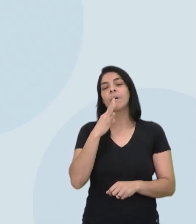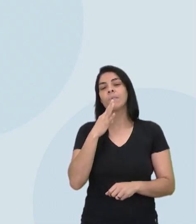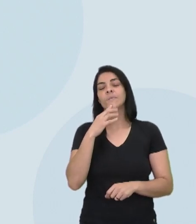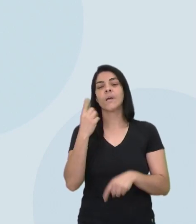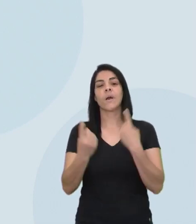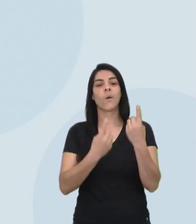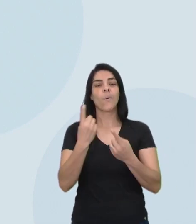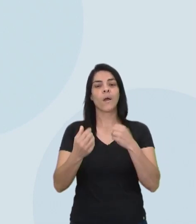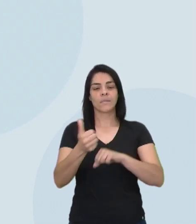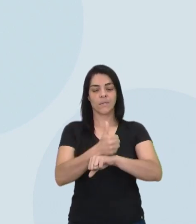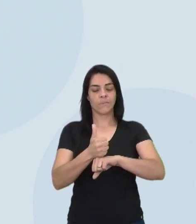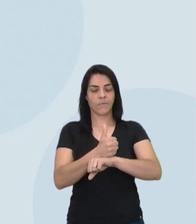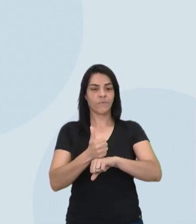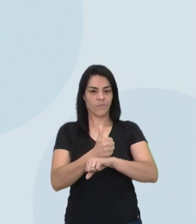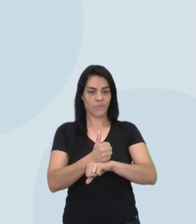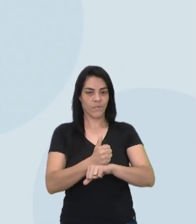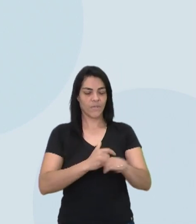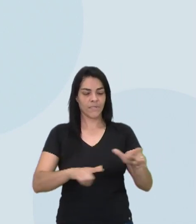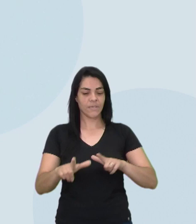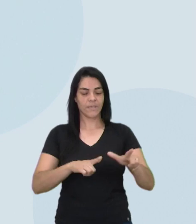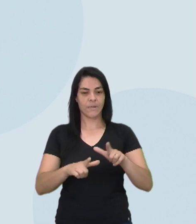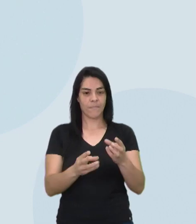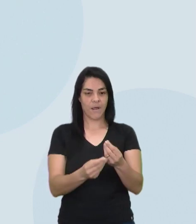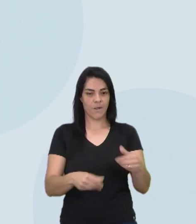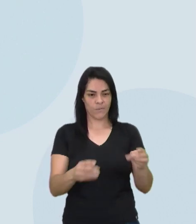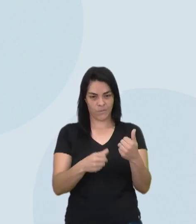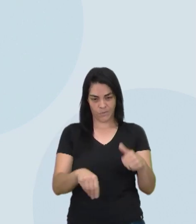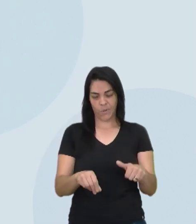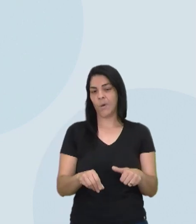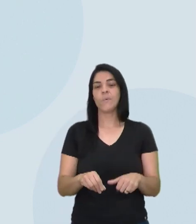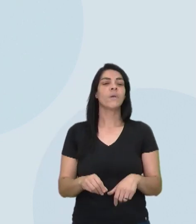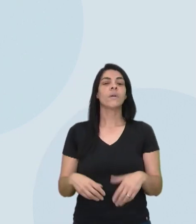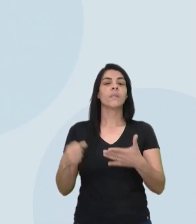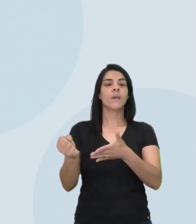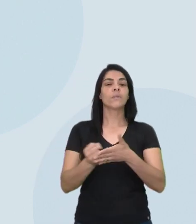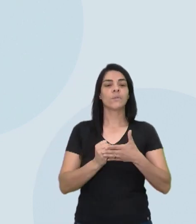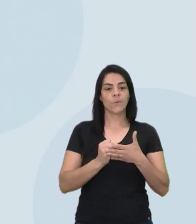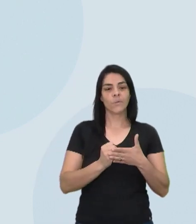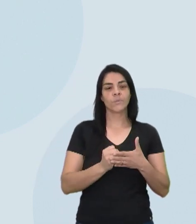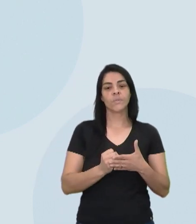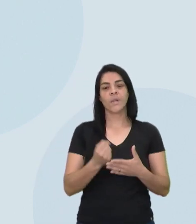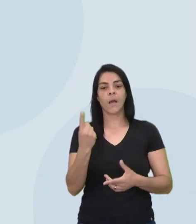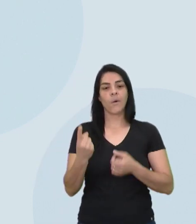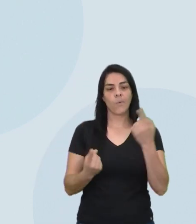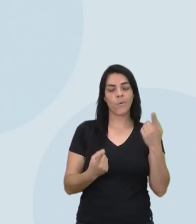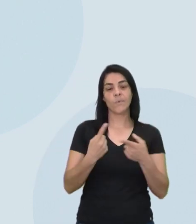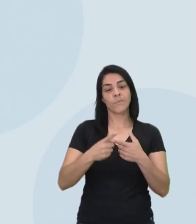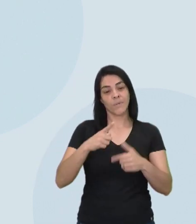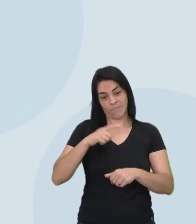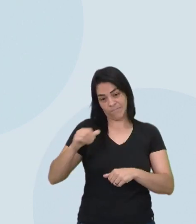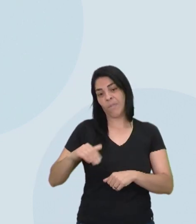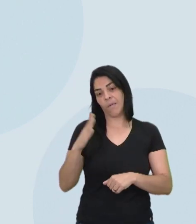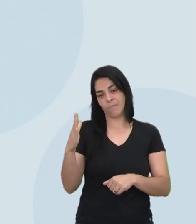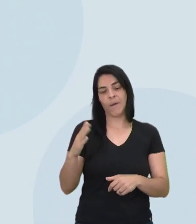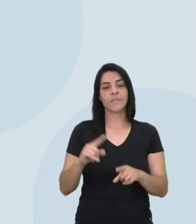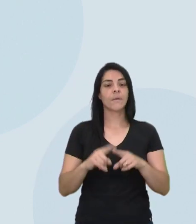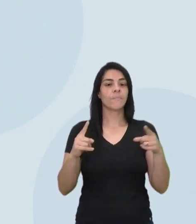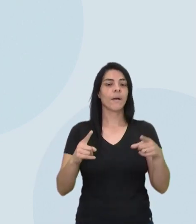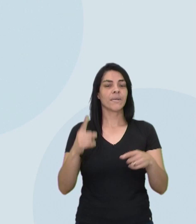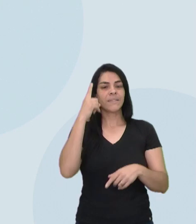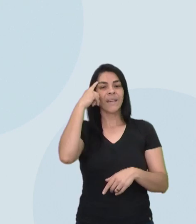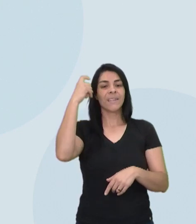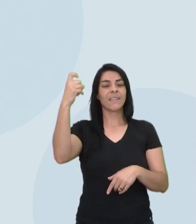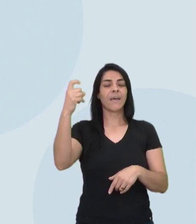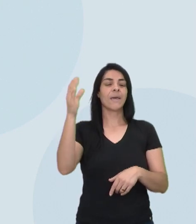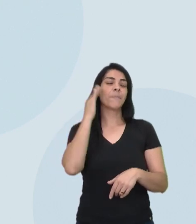são as profissões que trabalham com solo, eu trouxe só algumas, porque a gente sabe que são muito mais, tá certo? E a ideia aí para saber,